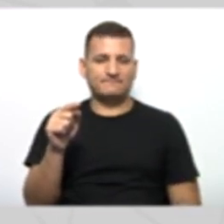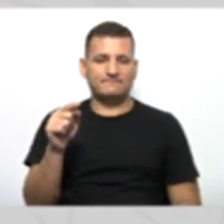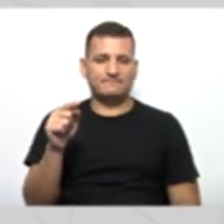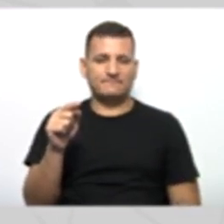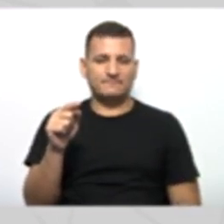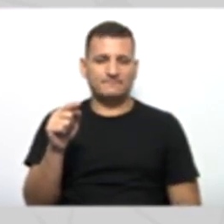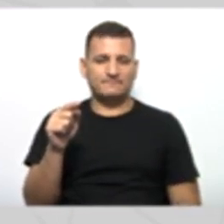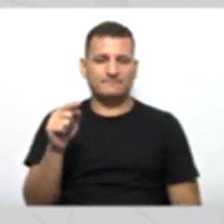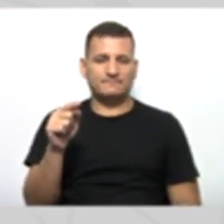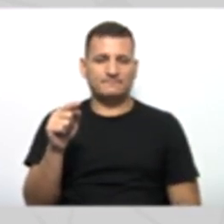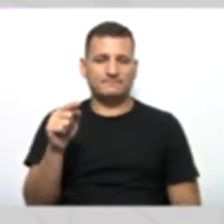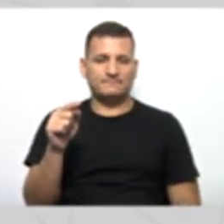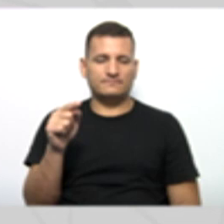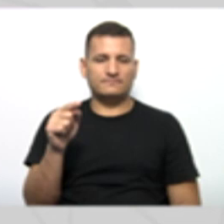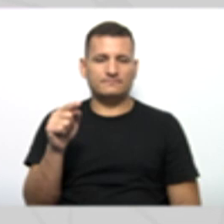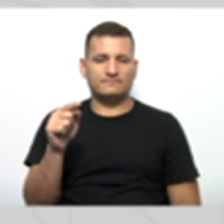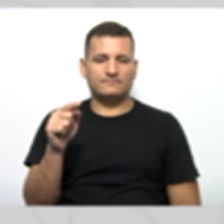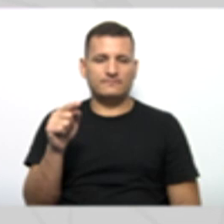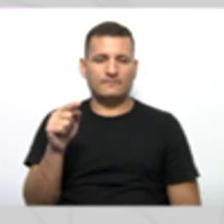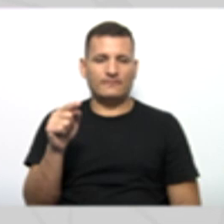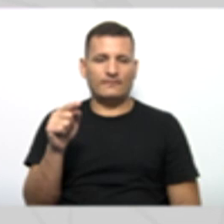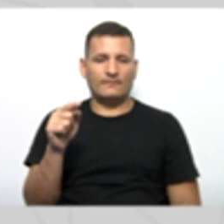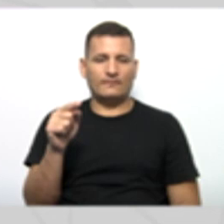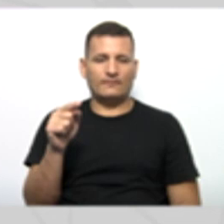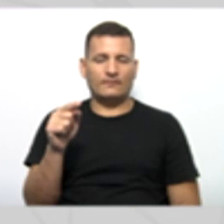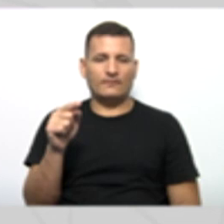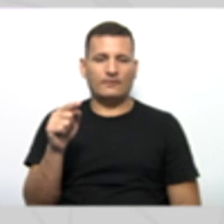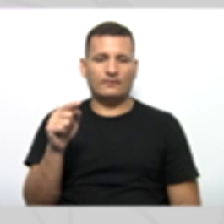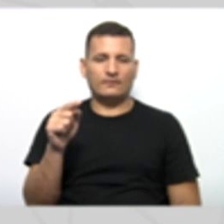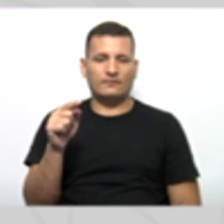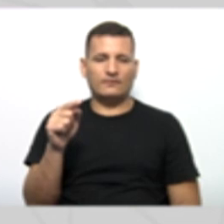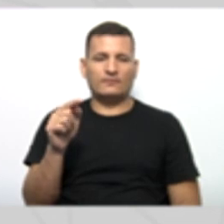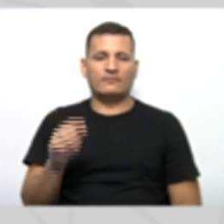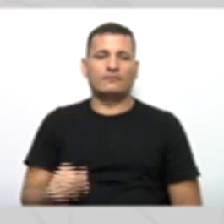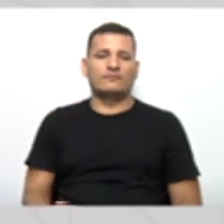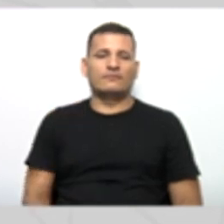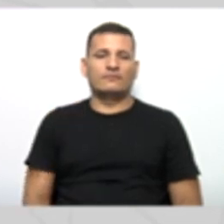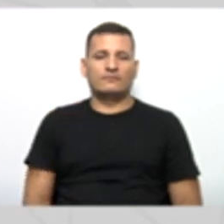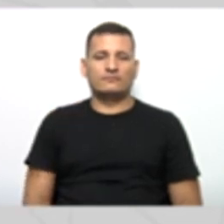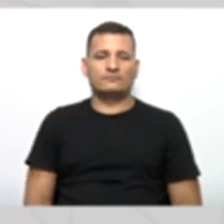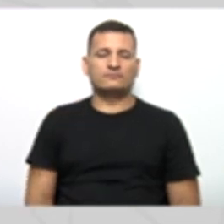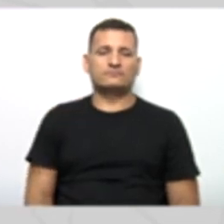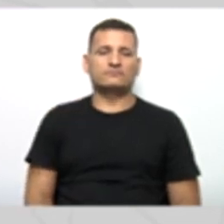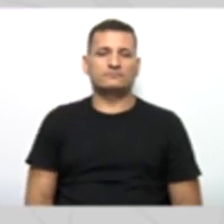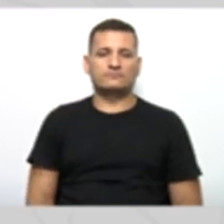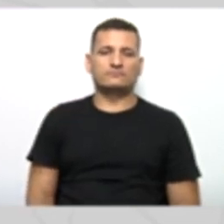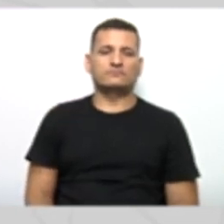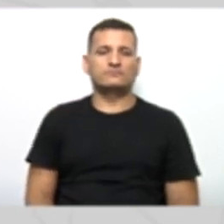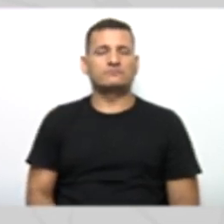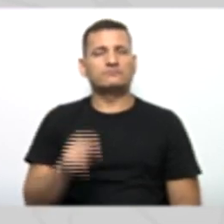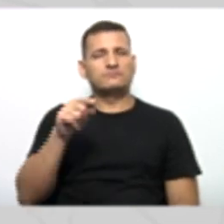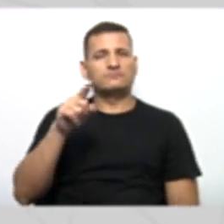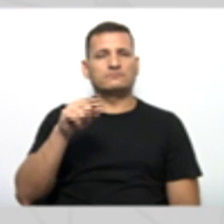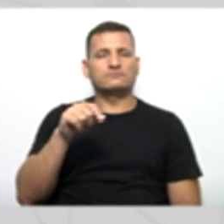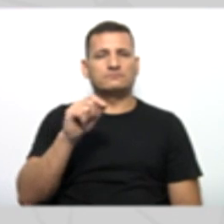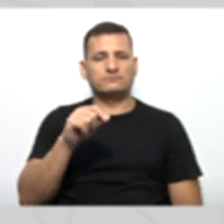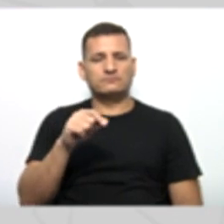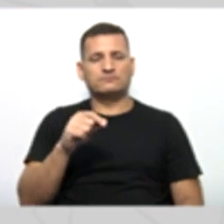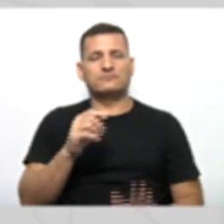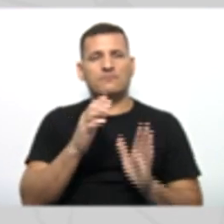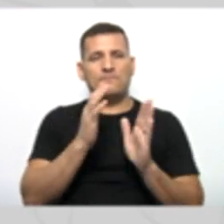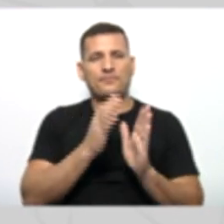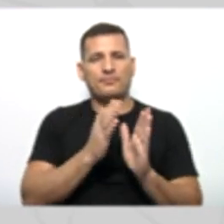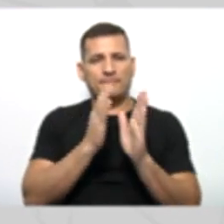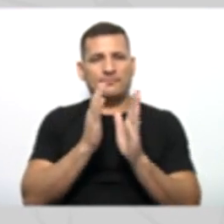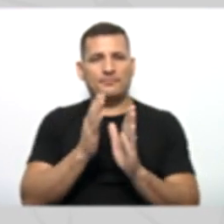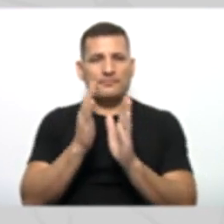ele realiza pedido. Então, esse daí é a atividade, a sequência dessa